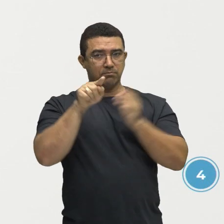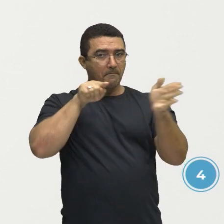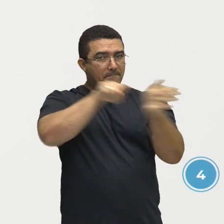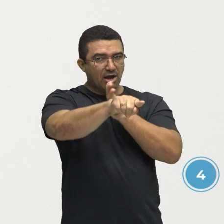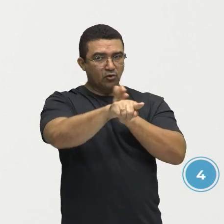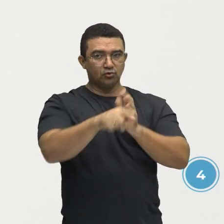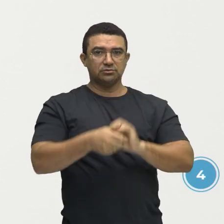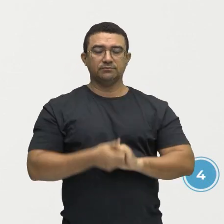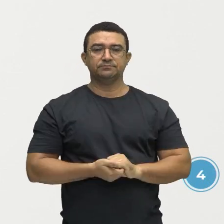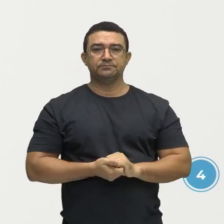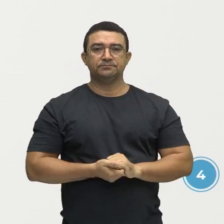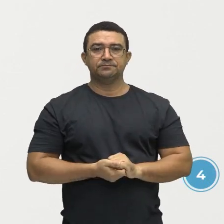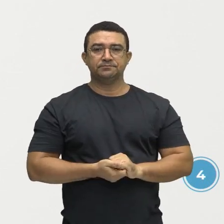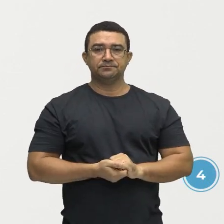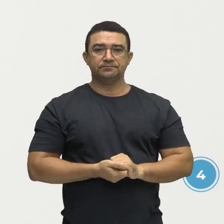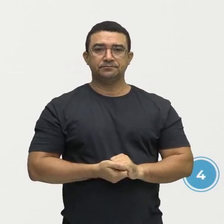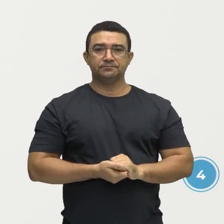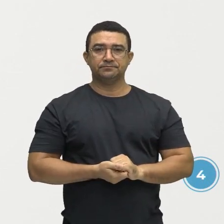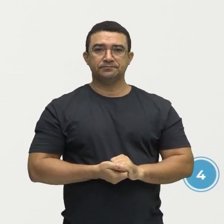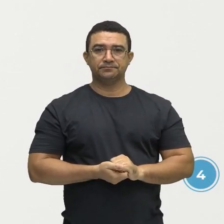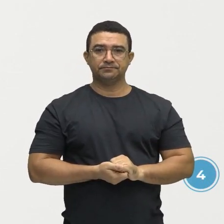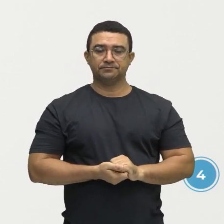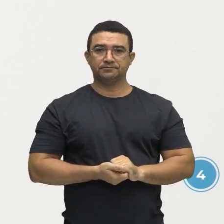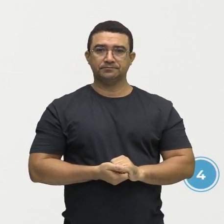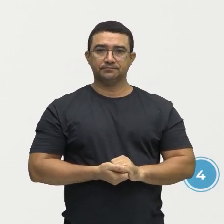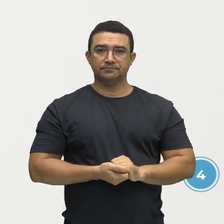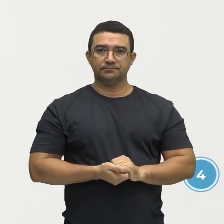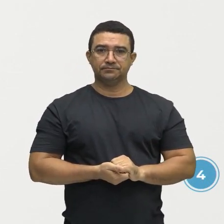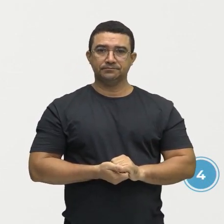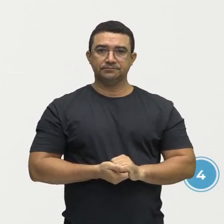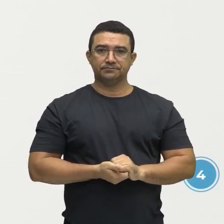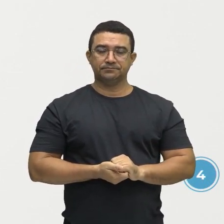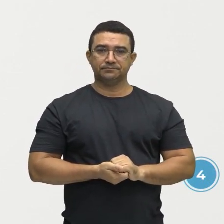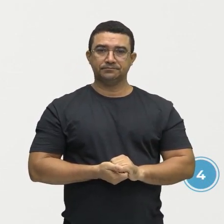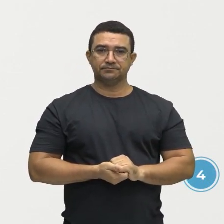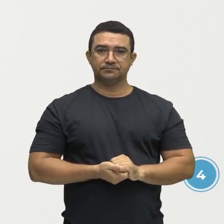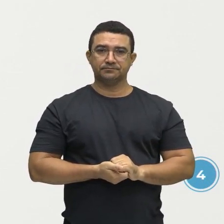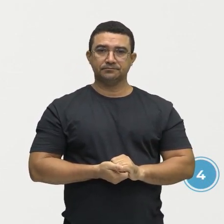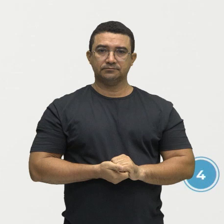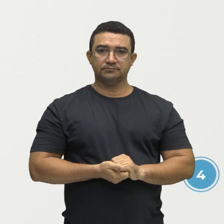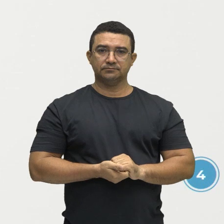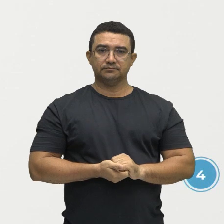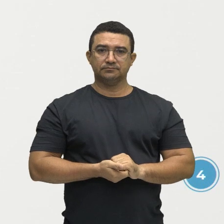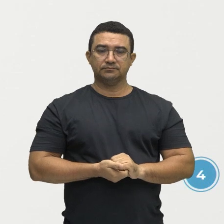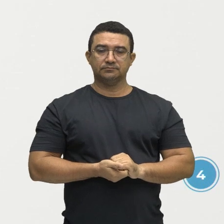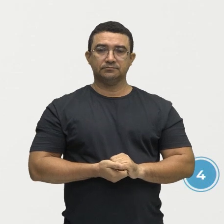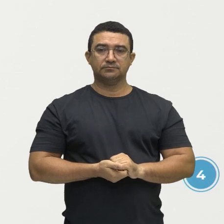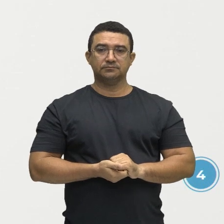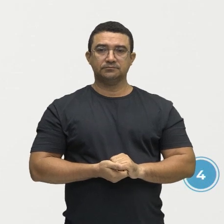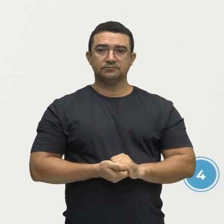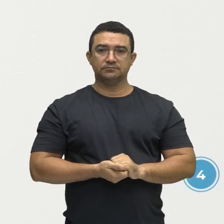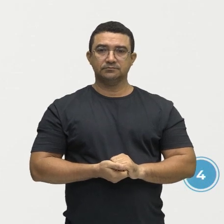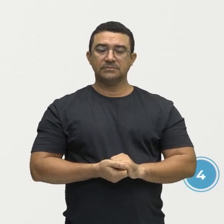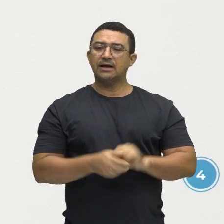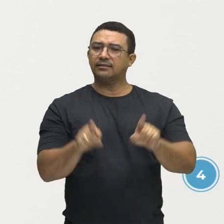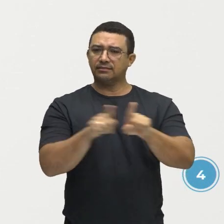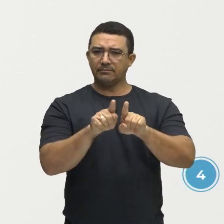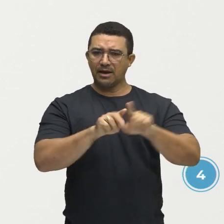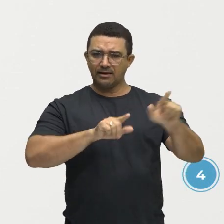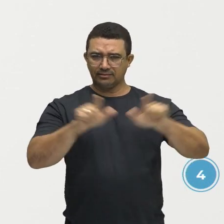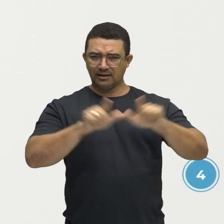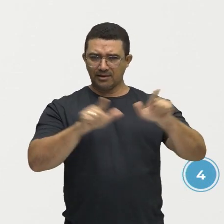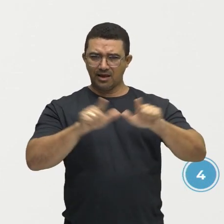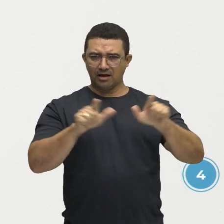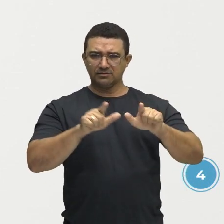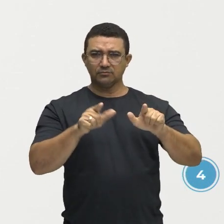pronouns. Interrogative pronouns. Vamos ver a nossa lista aí, acompanhe comigo, vamos também trabalhar um pouquinho da pronúncia,